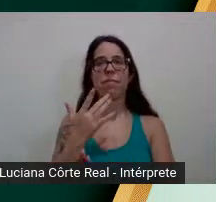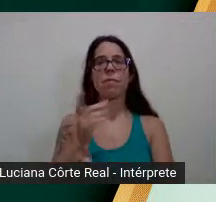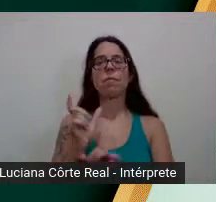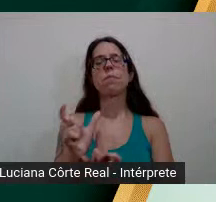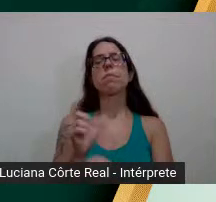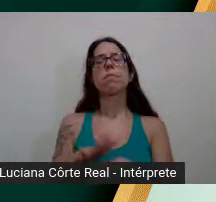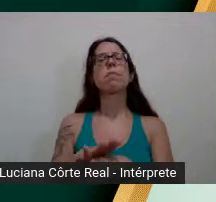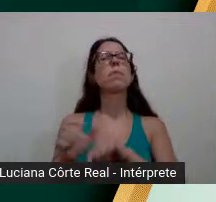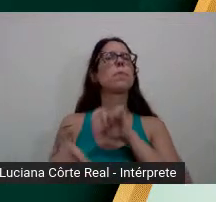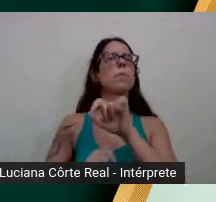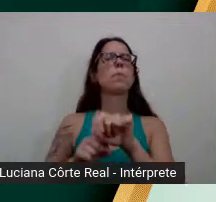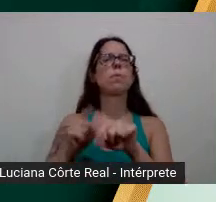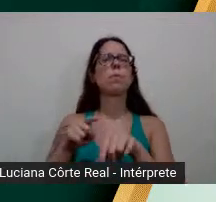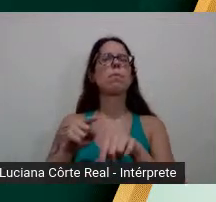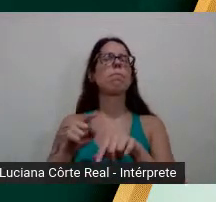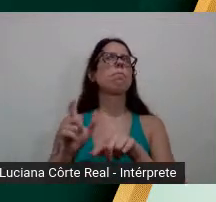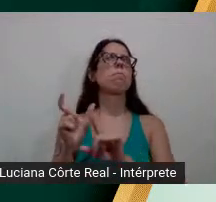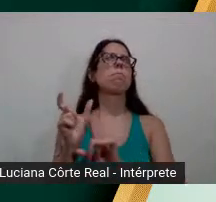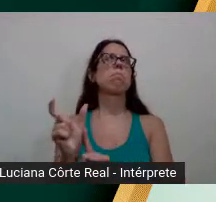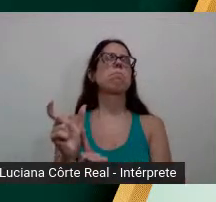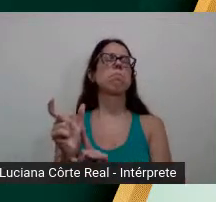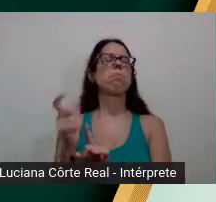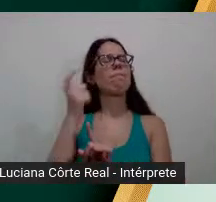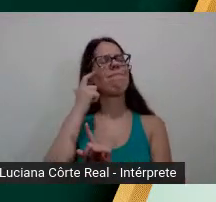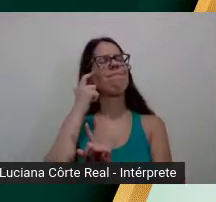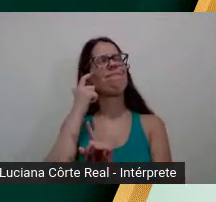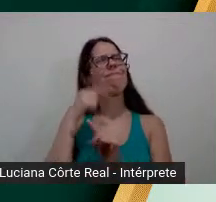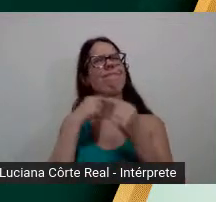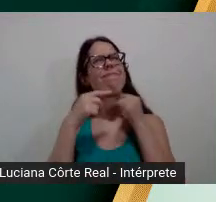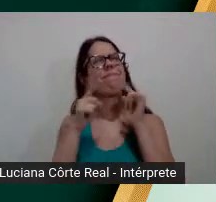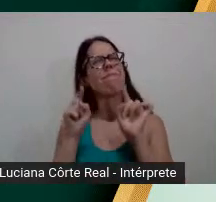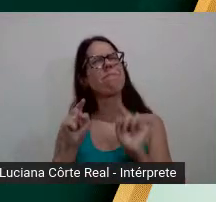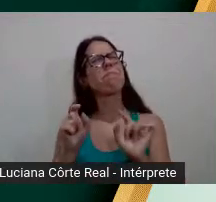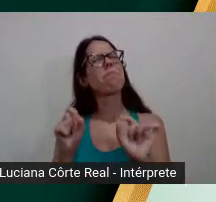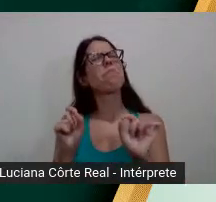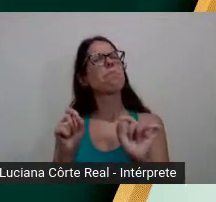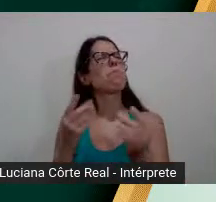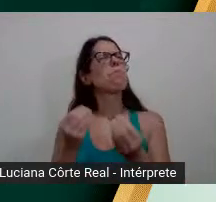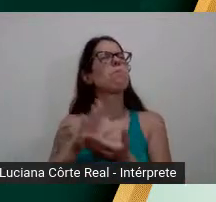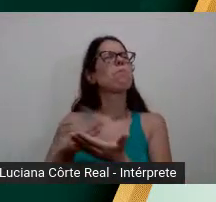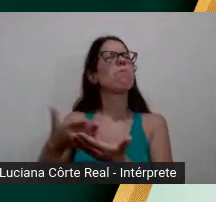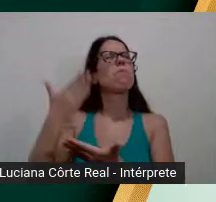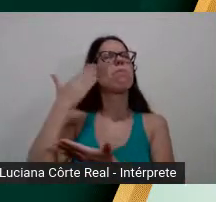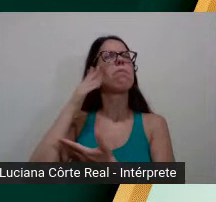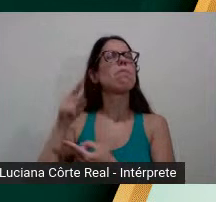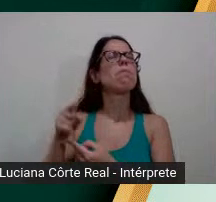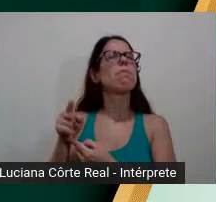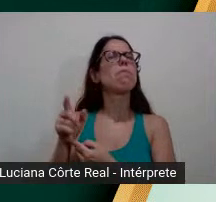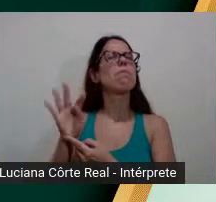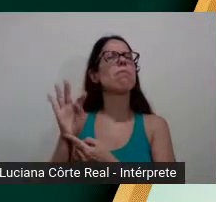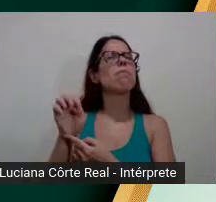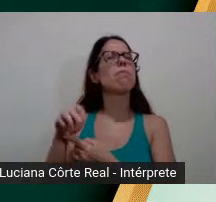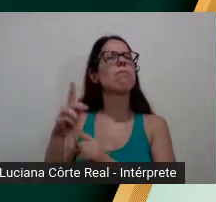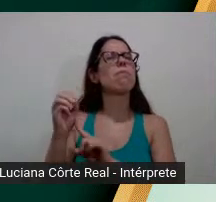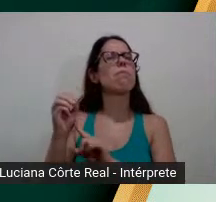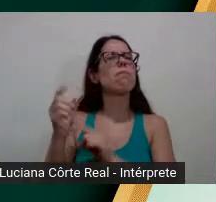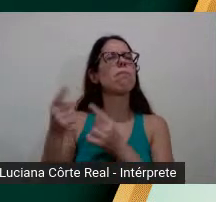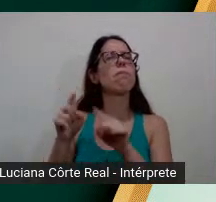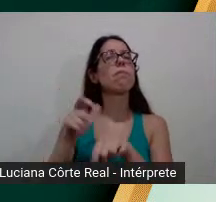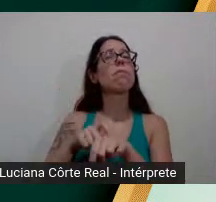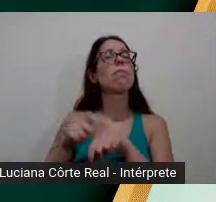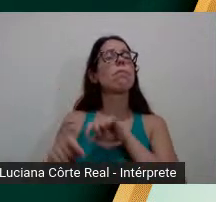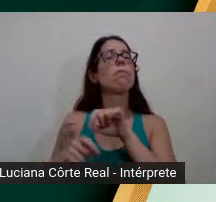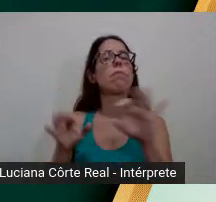interrogação e várias interpretações em relação a ele. Mas quando a gente conjuga o tempo com a